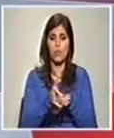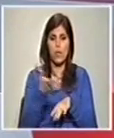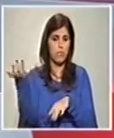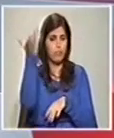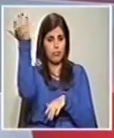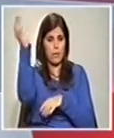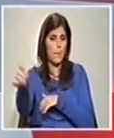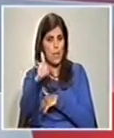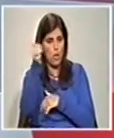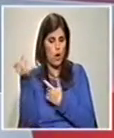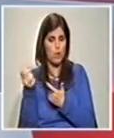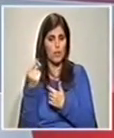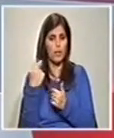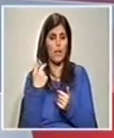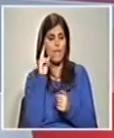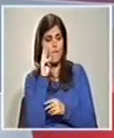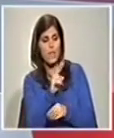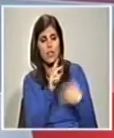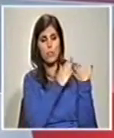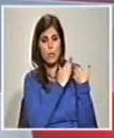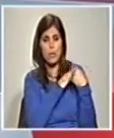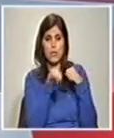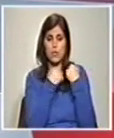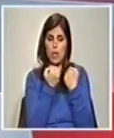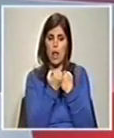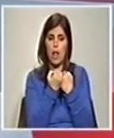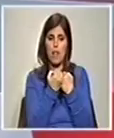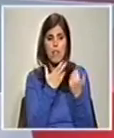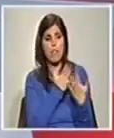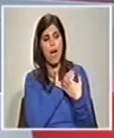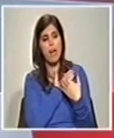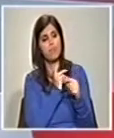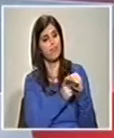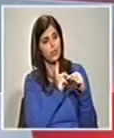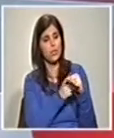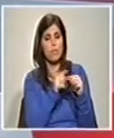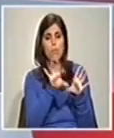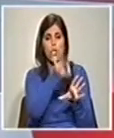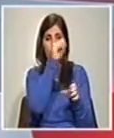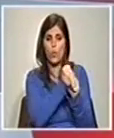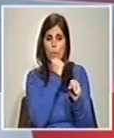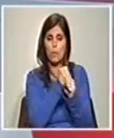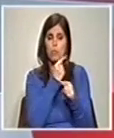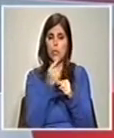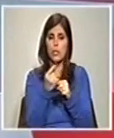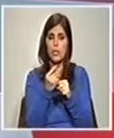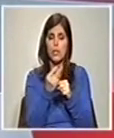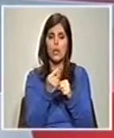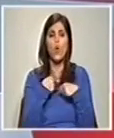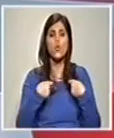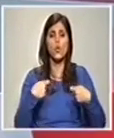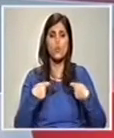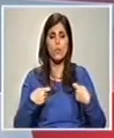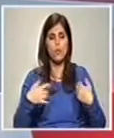veem na responsabilidade social um fator de diferenciação na escolha do seu emprego, porque os consumidores estão cada vez mais informados